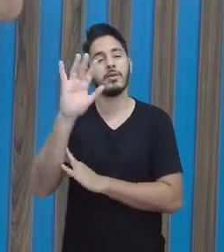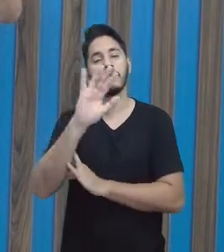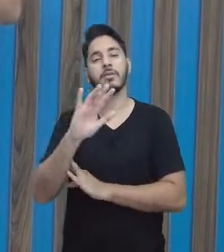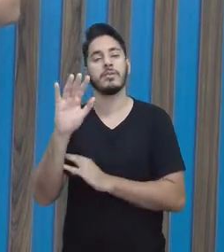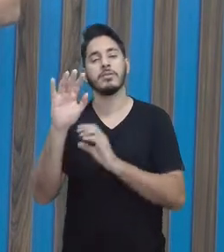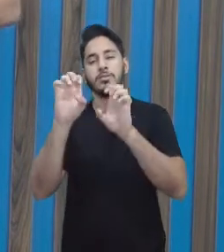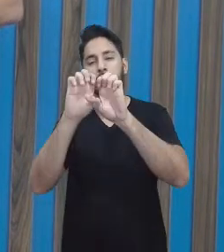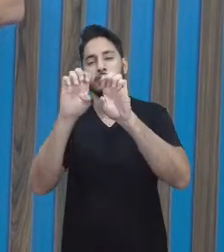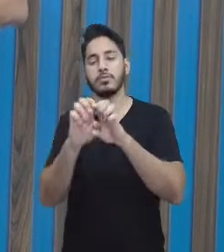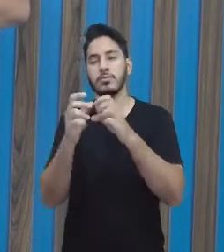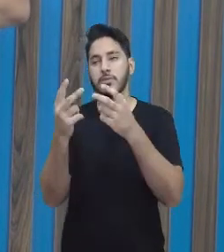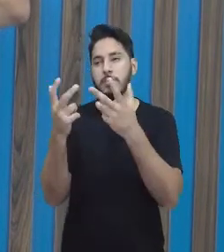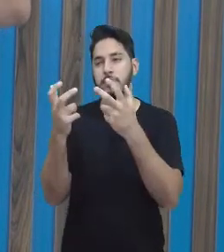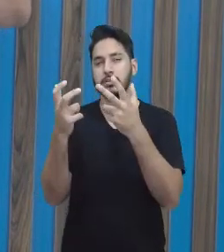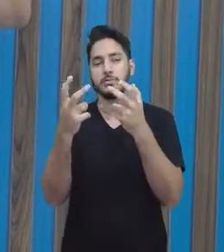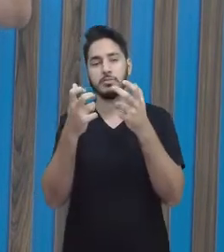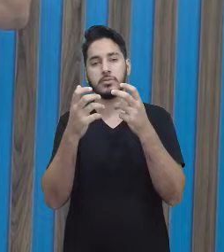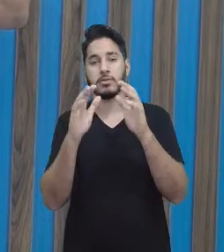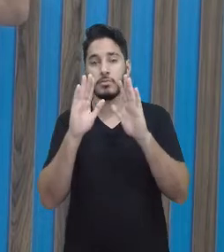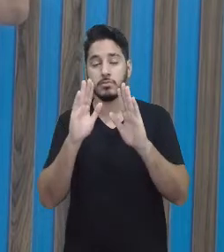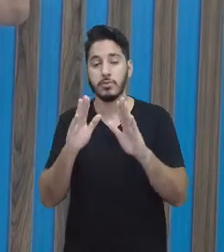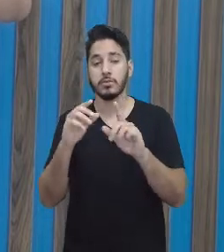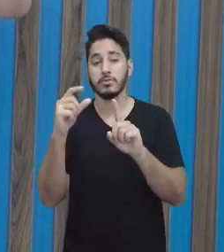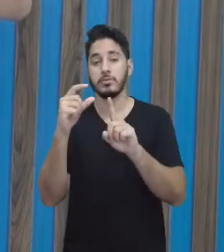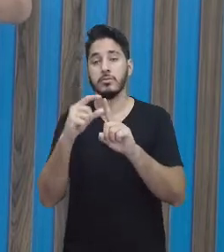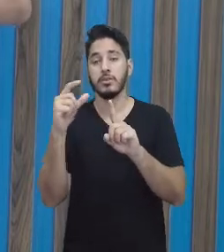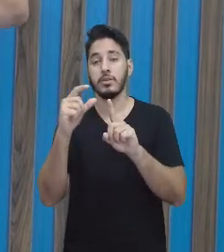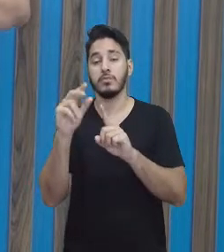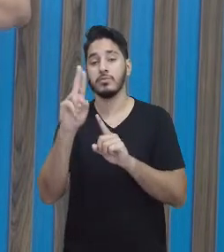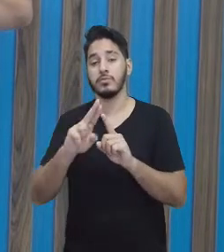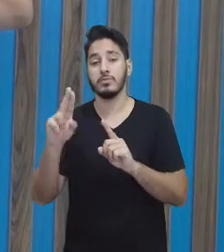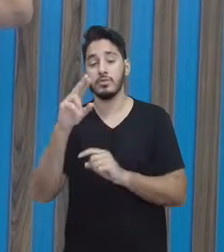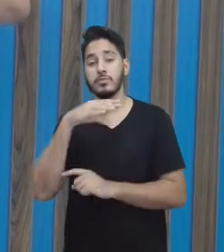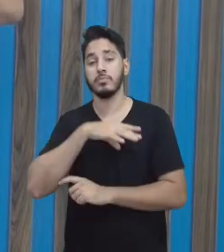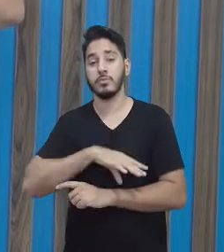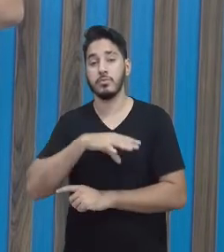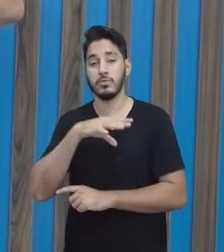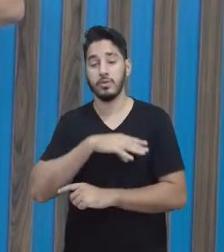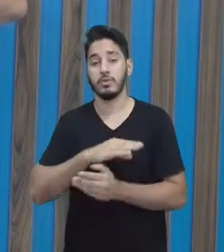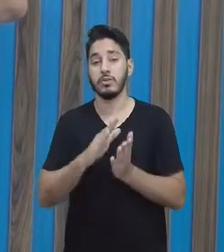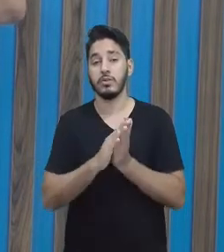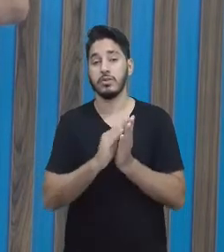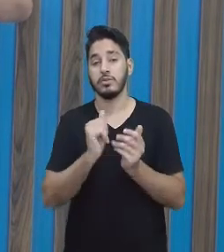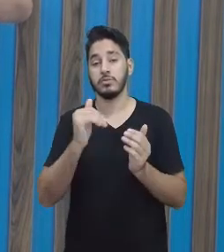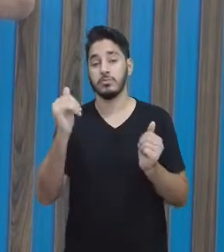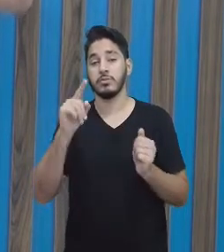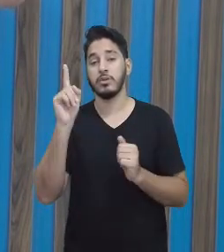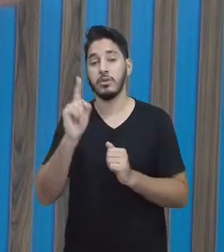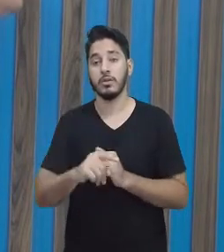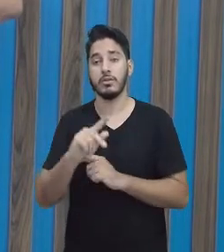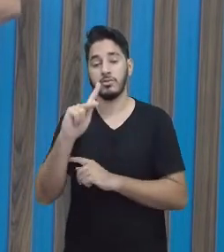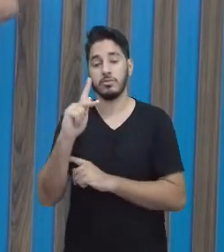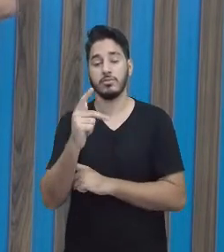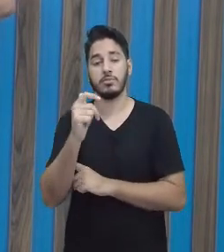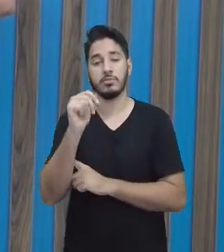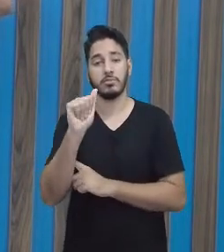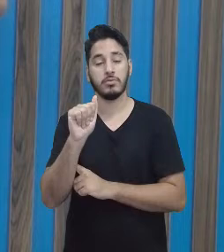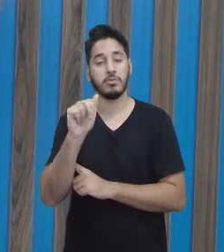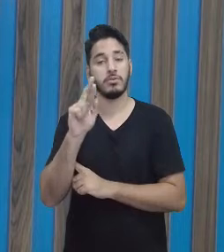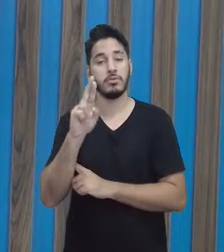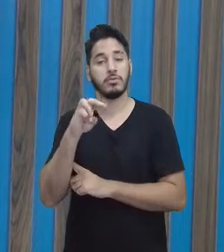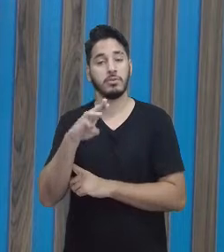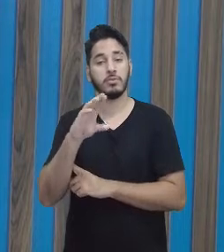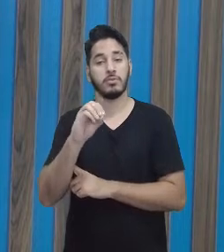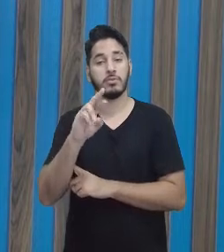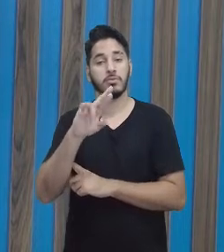de identificação, mas a palavra utilizada em Portugal e na Espanha era armorial. Né? Em